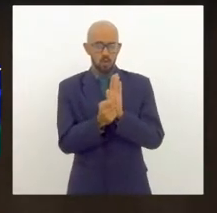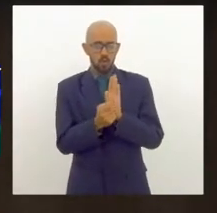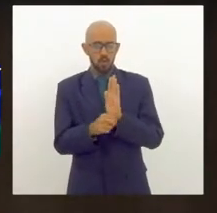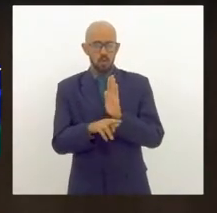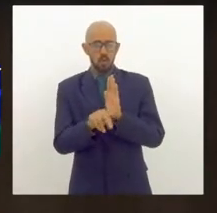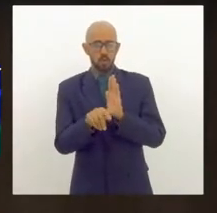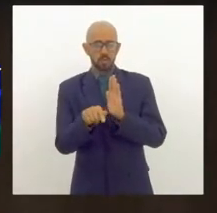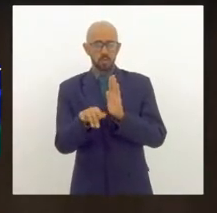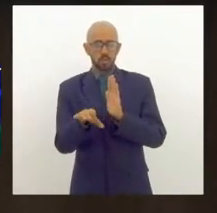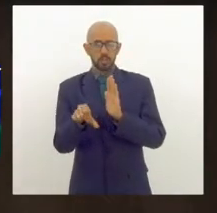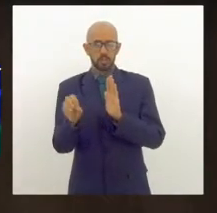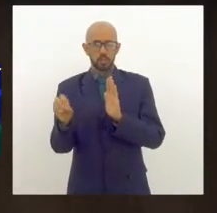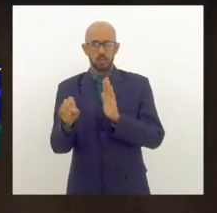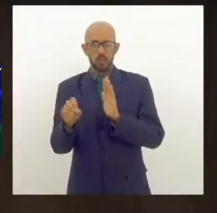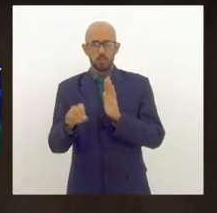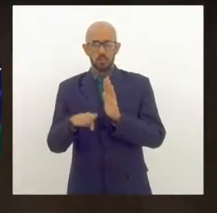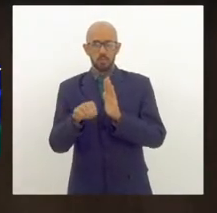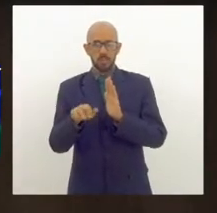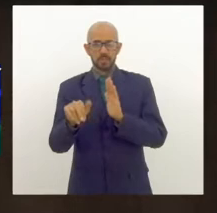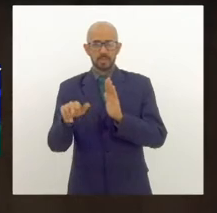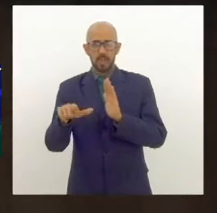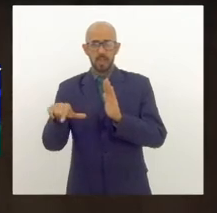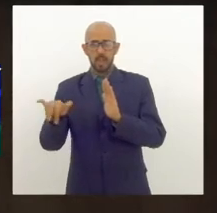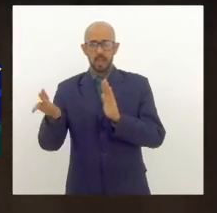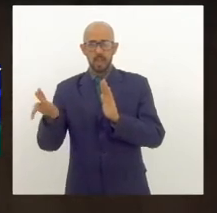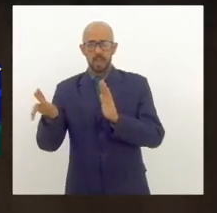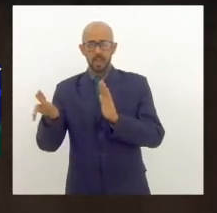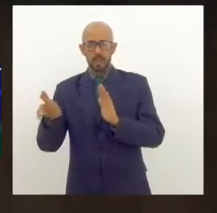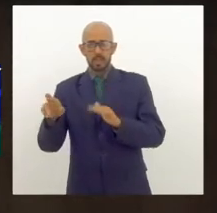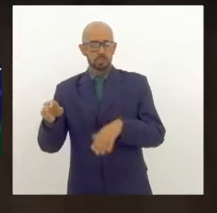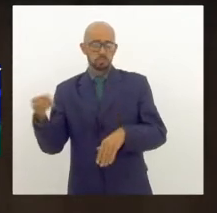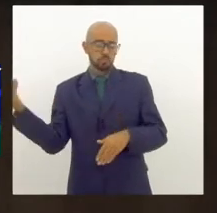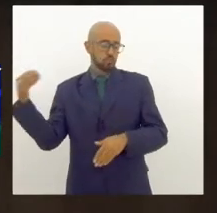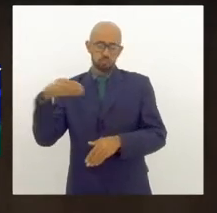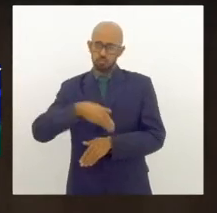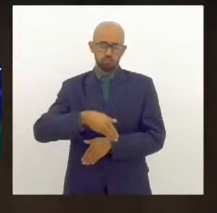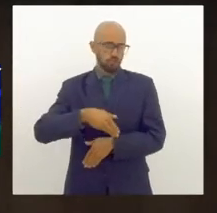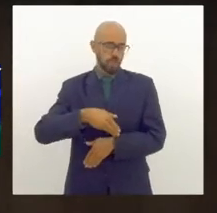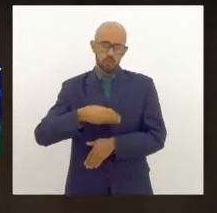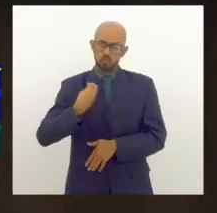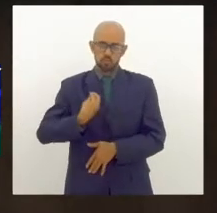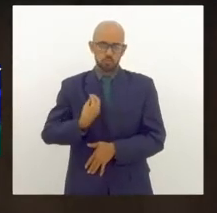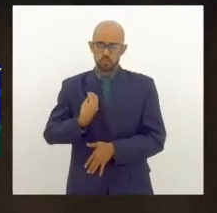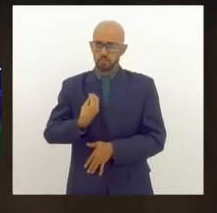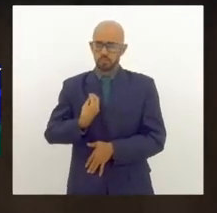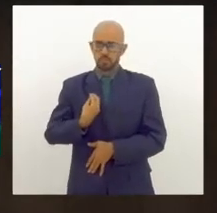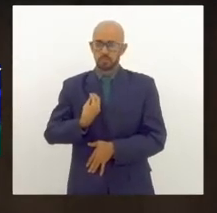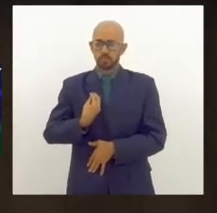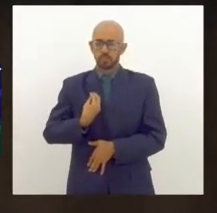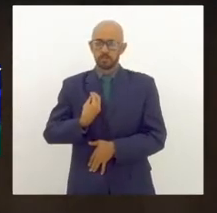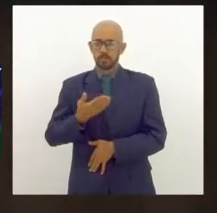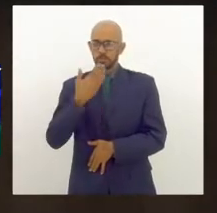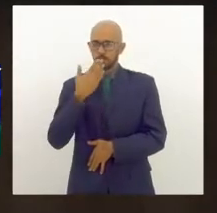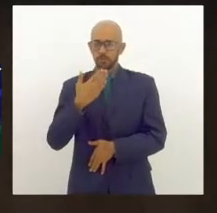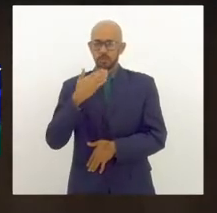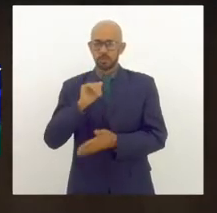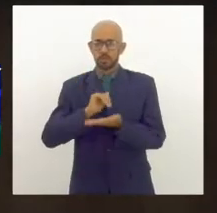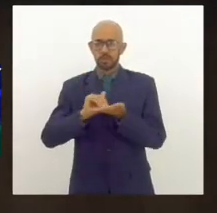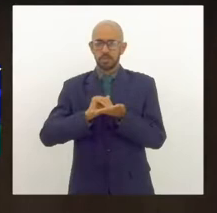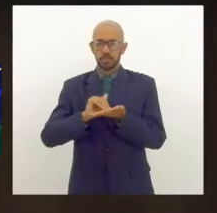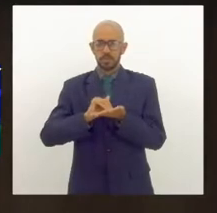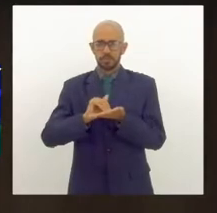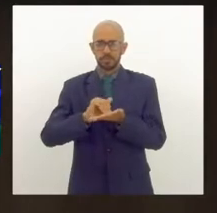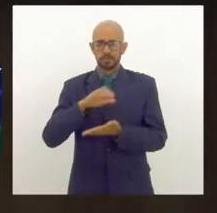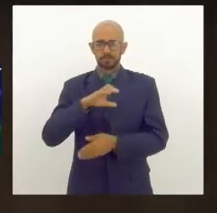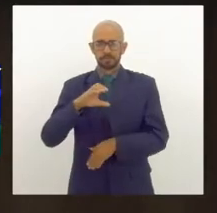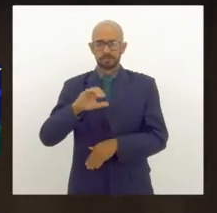Rodrigo Bacelar, que não se encontra presente, solicitou à secretaria da